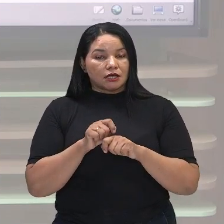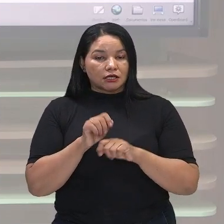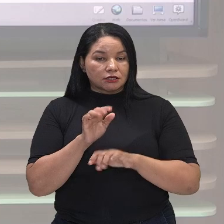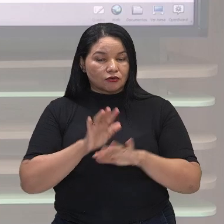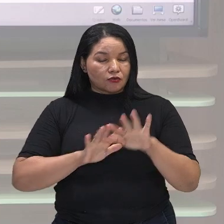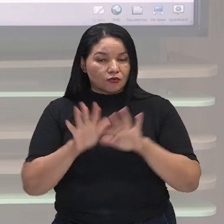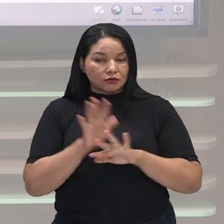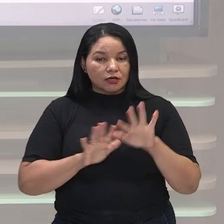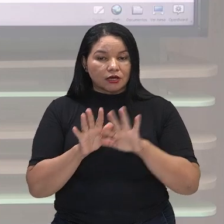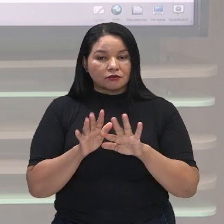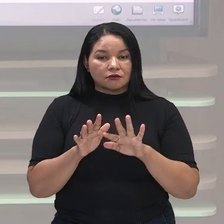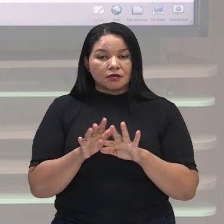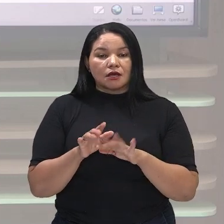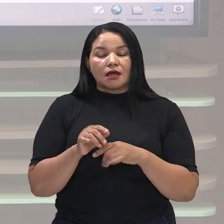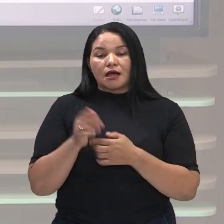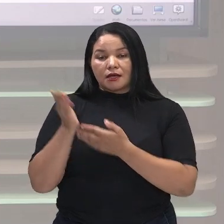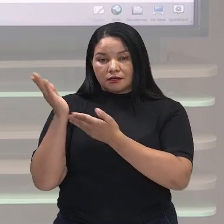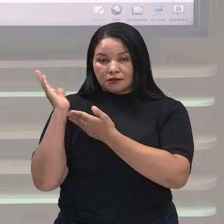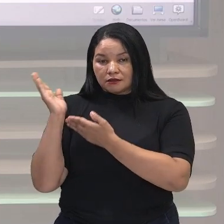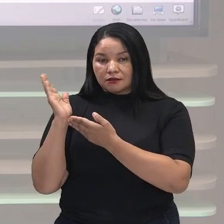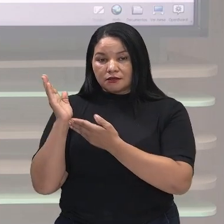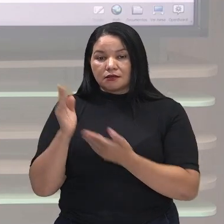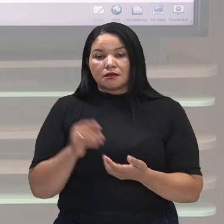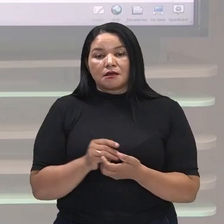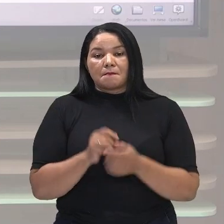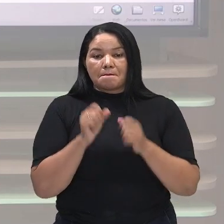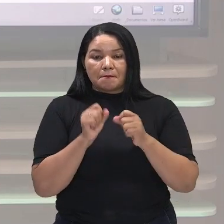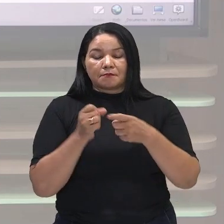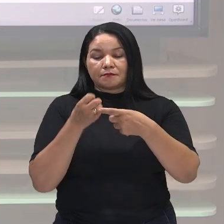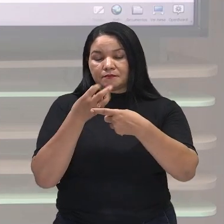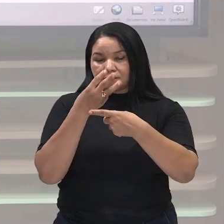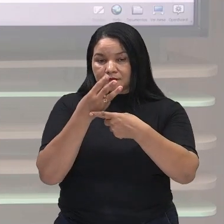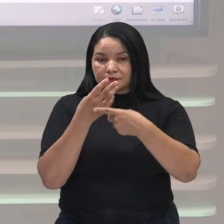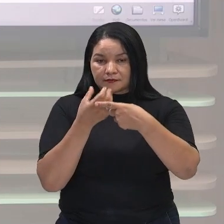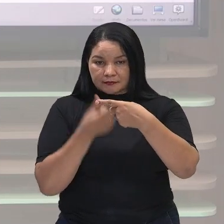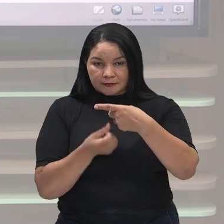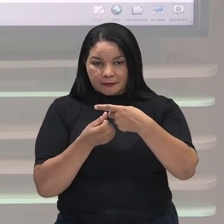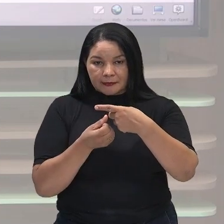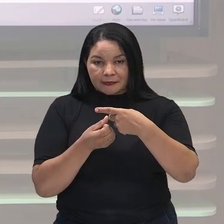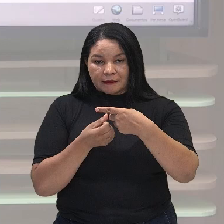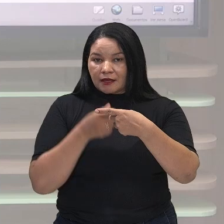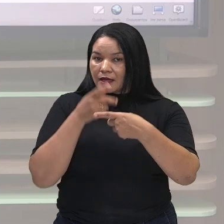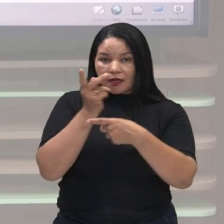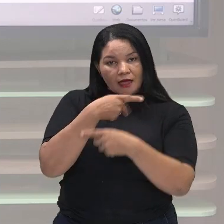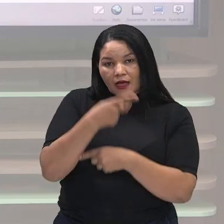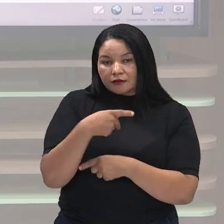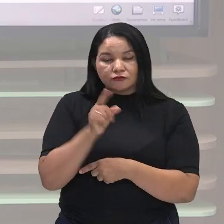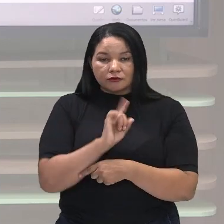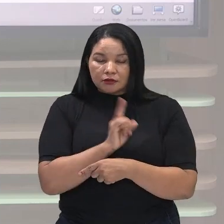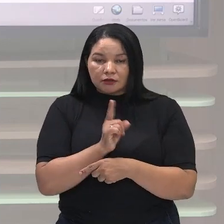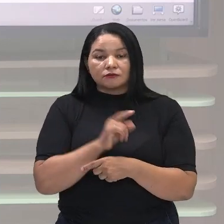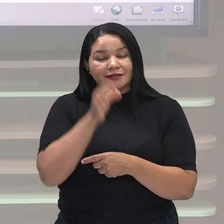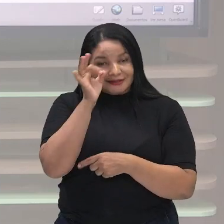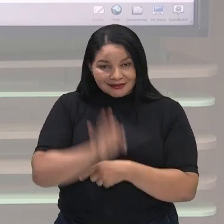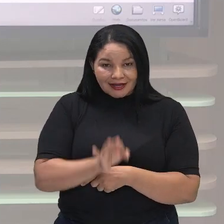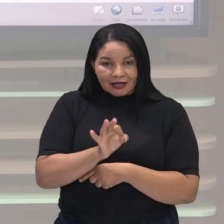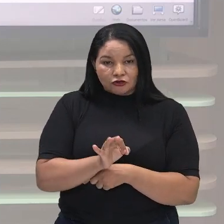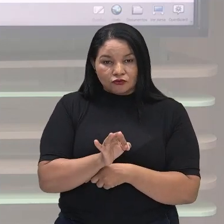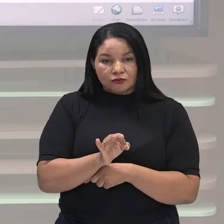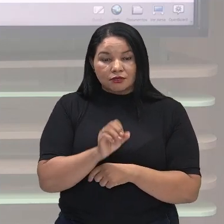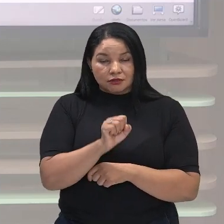dizer que aqui nessa questão, por exemplo, o 3 sobre 6 esteja errado. Não está errado, tá bom? Se fosse uma